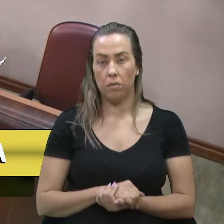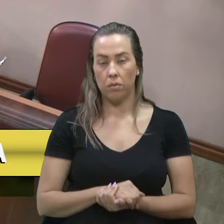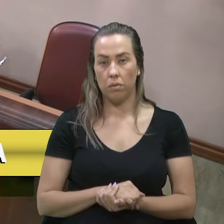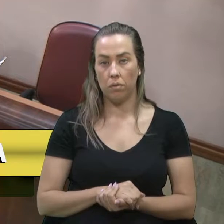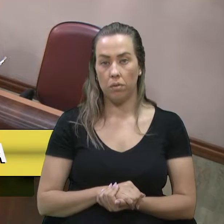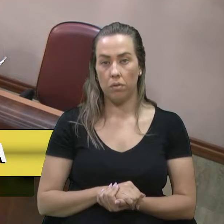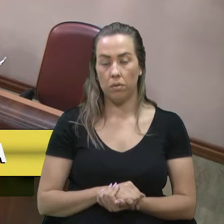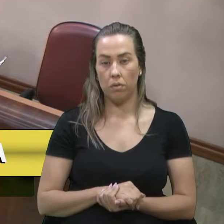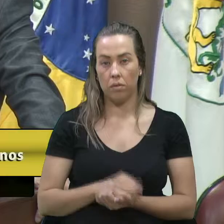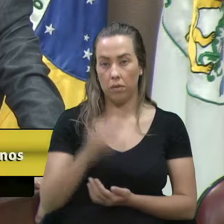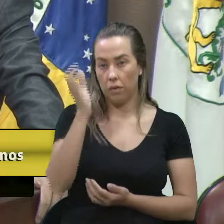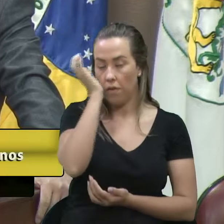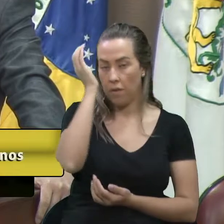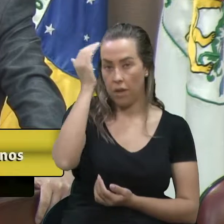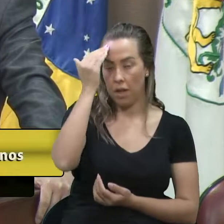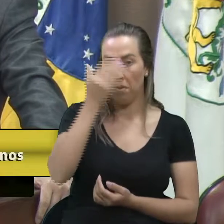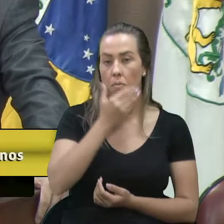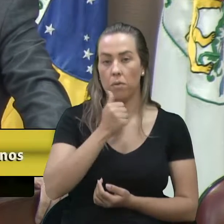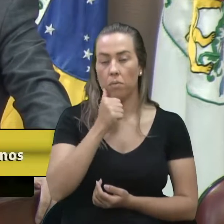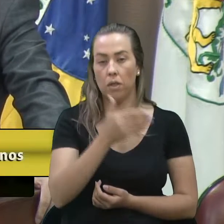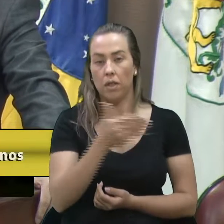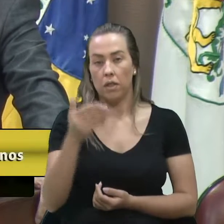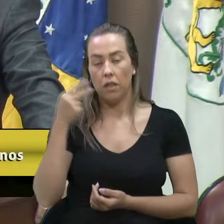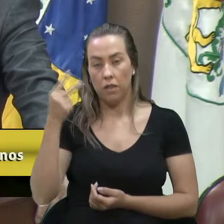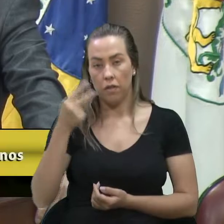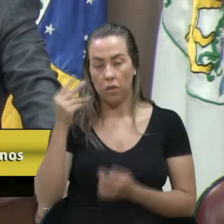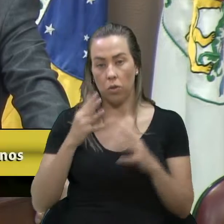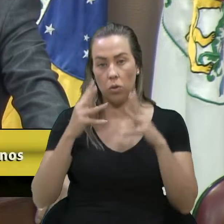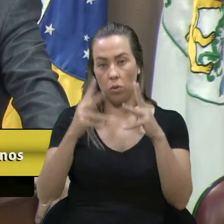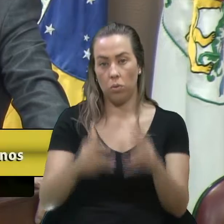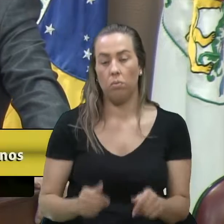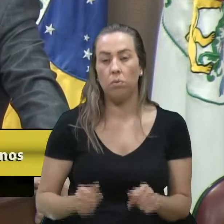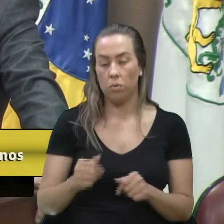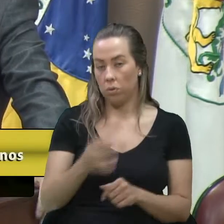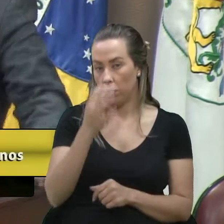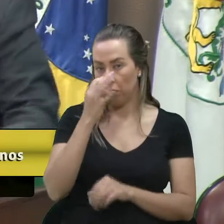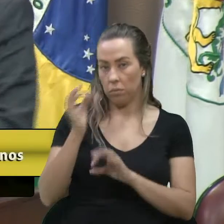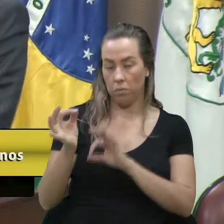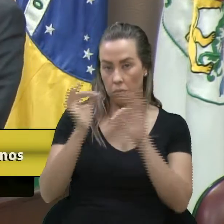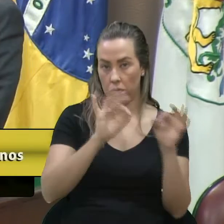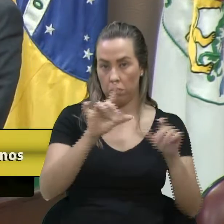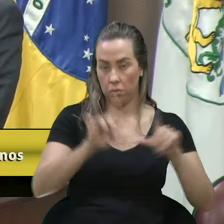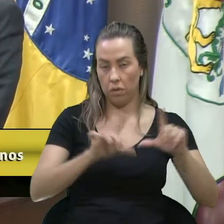vereador Felipe, senhoras e senhores vereadores e aqueles que nos acompanham pela TV Câmara.